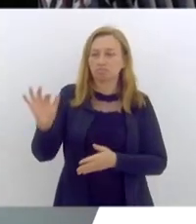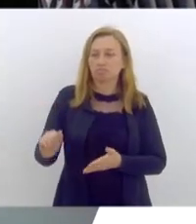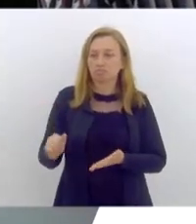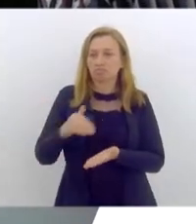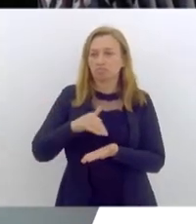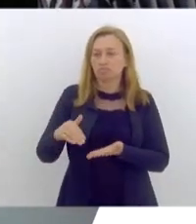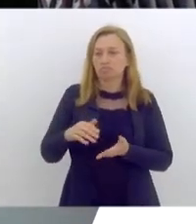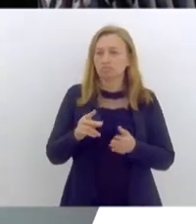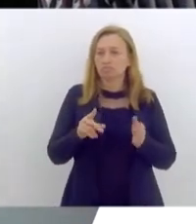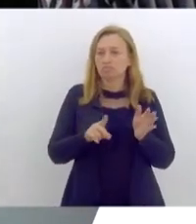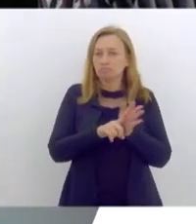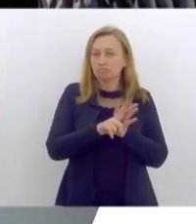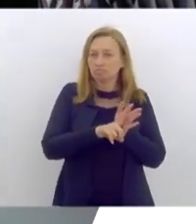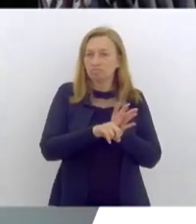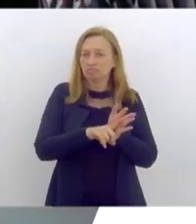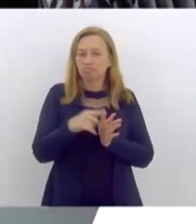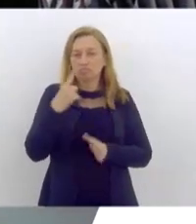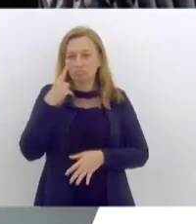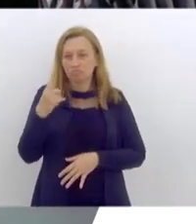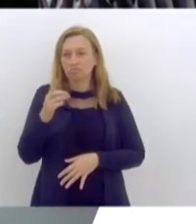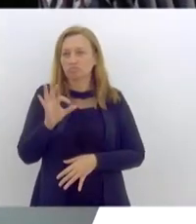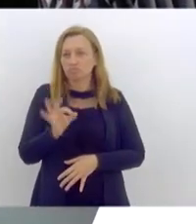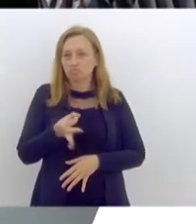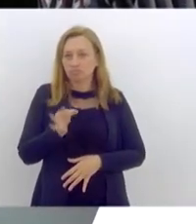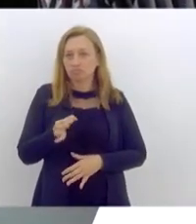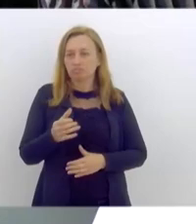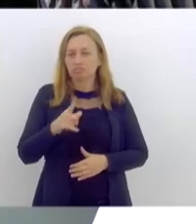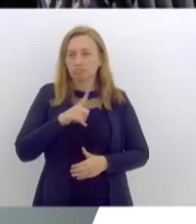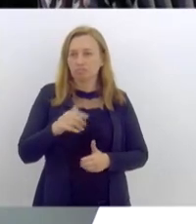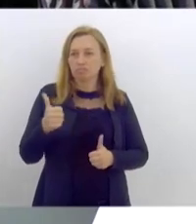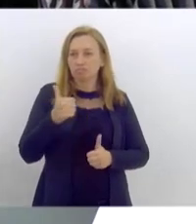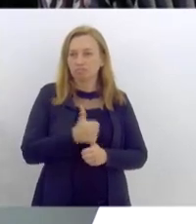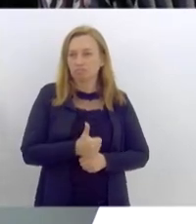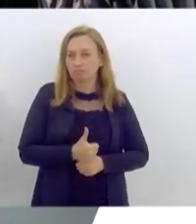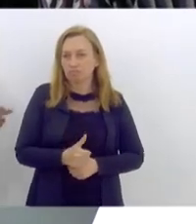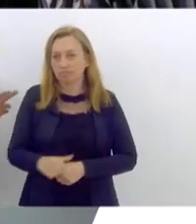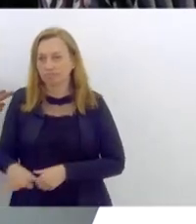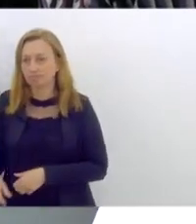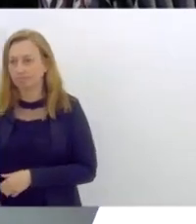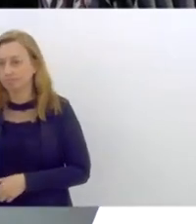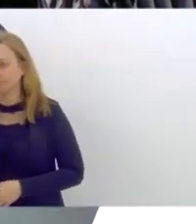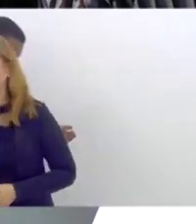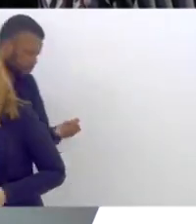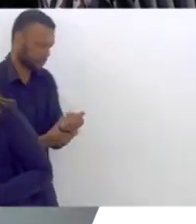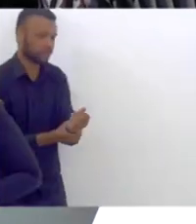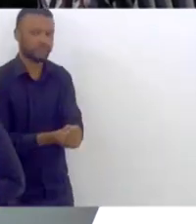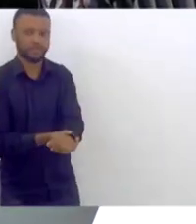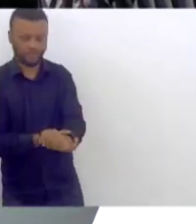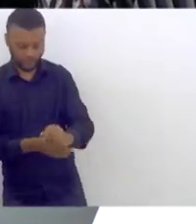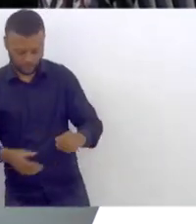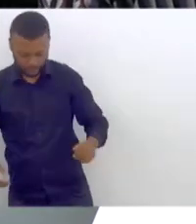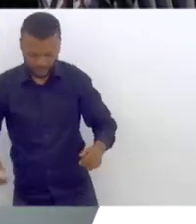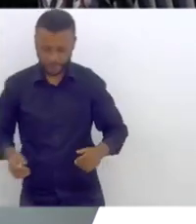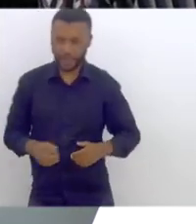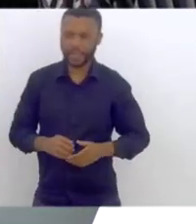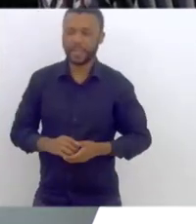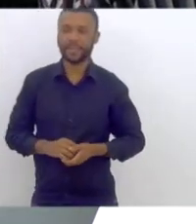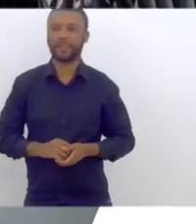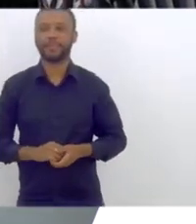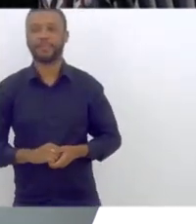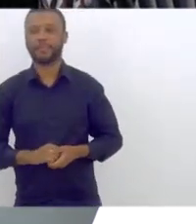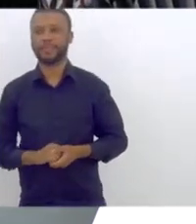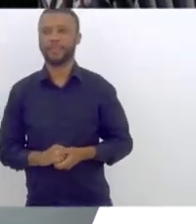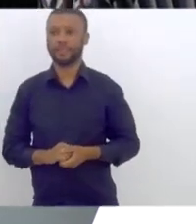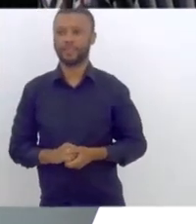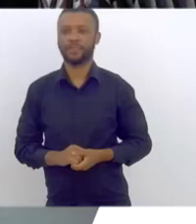o rito né É de fato existem como todo e qualquer ato administrativo e O bom disso né inclusive na nossa